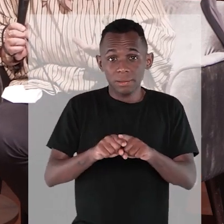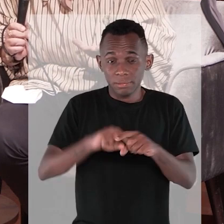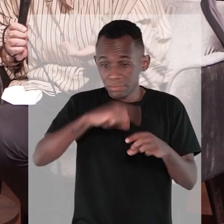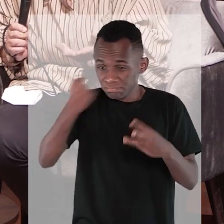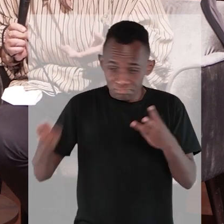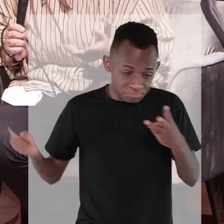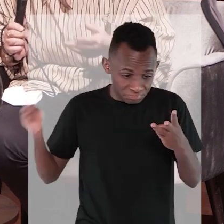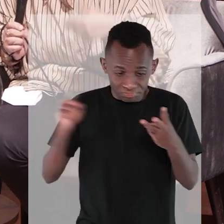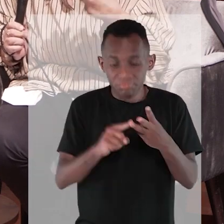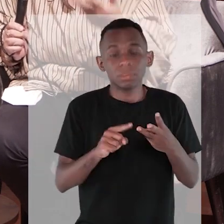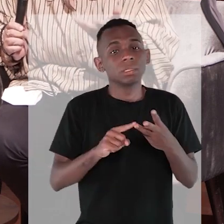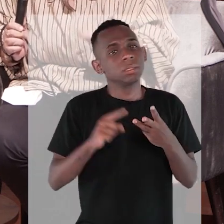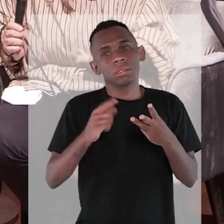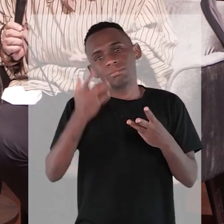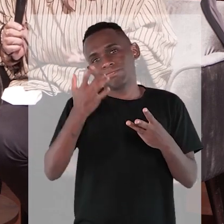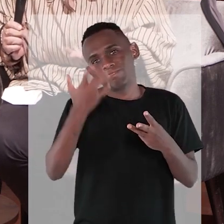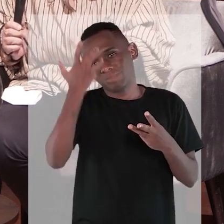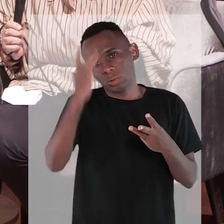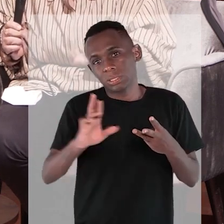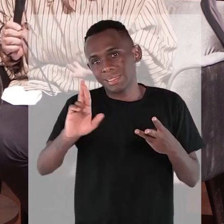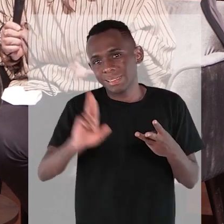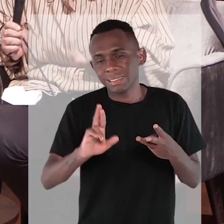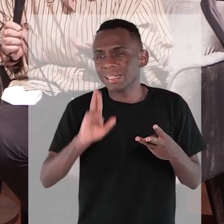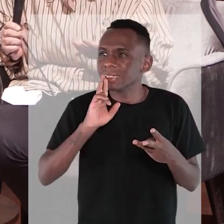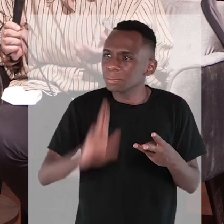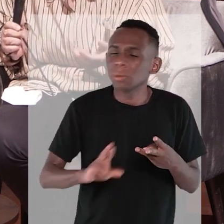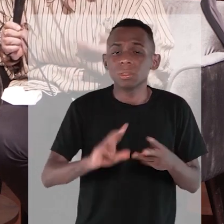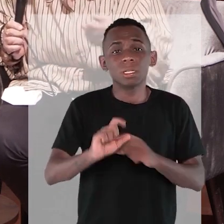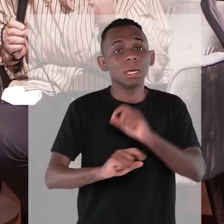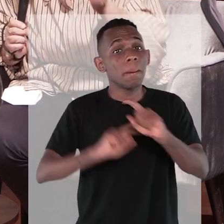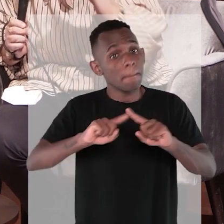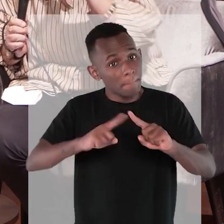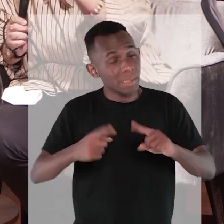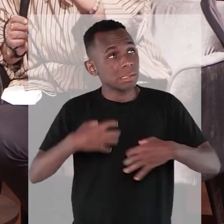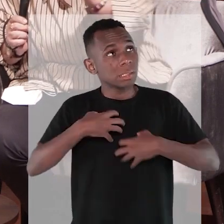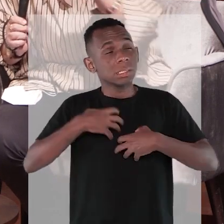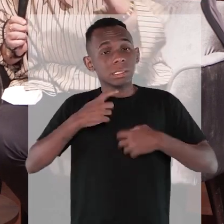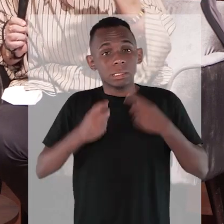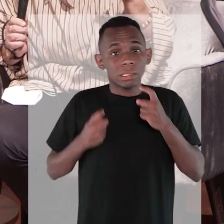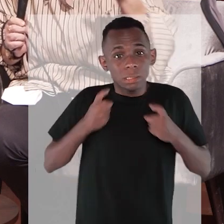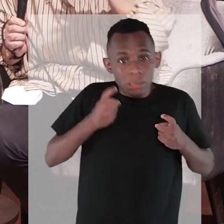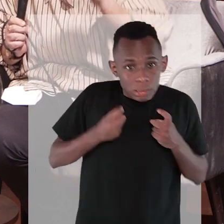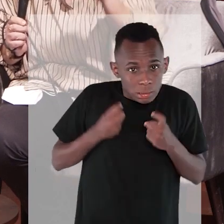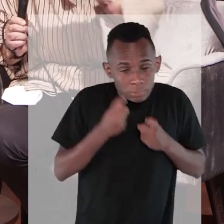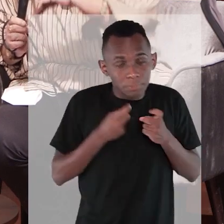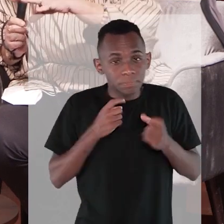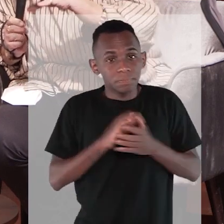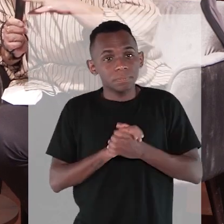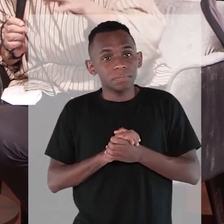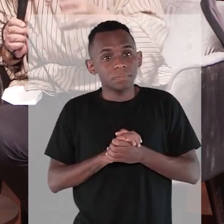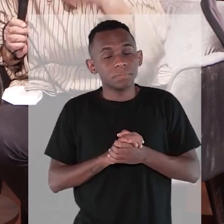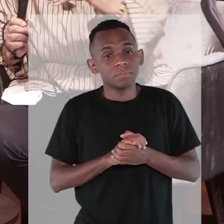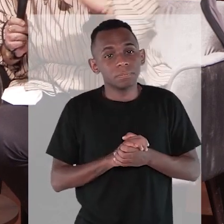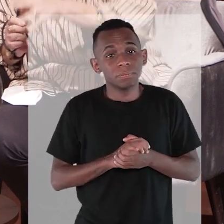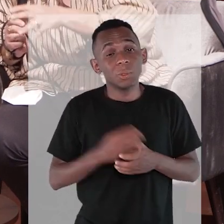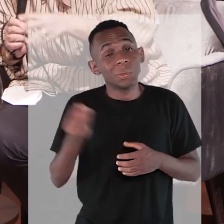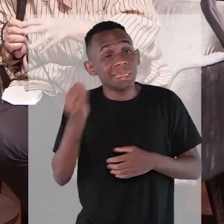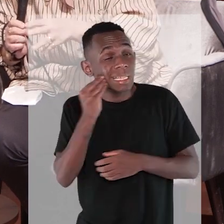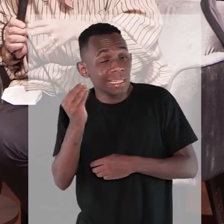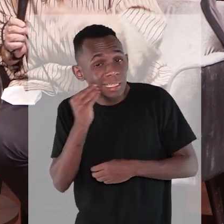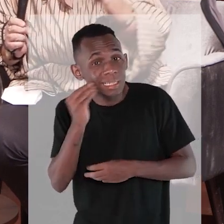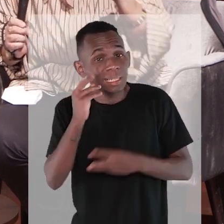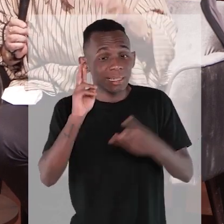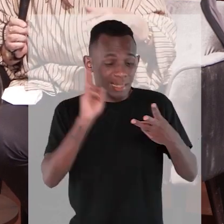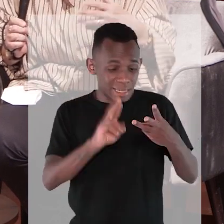soube responder, mas que tem me preocupado, é que os alvos, eu respondi eu tentei responder